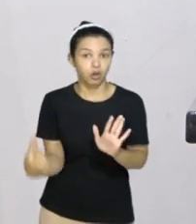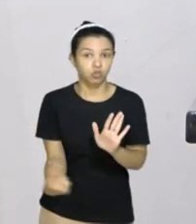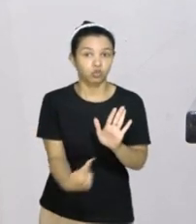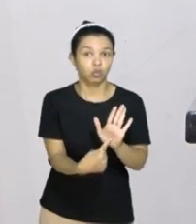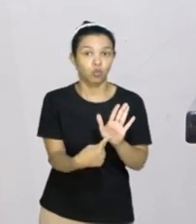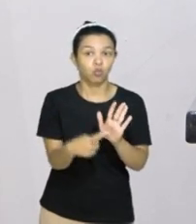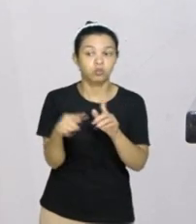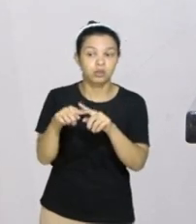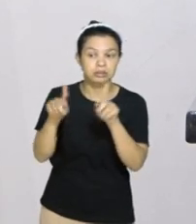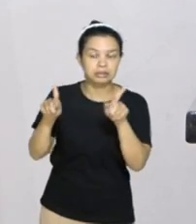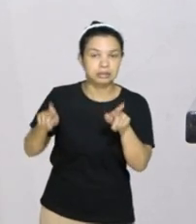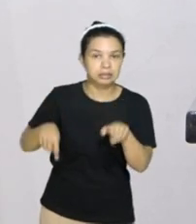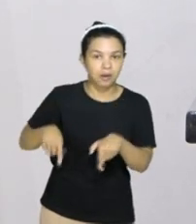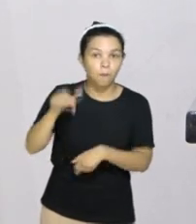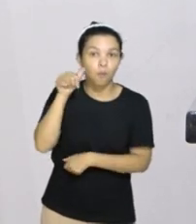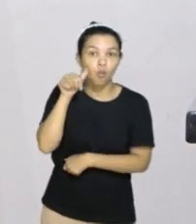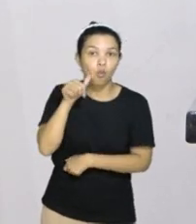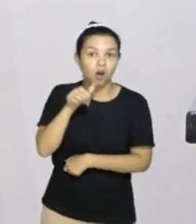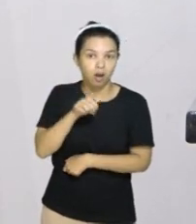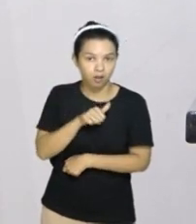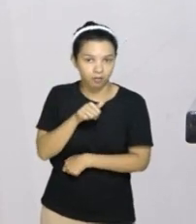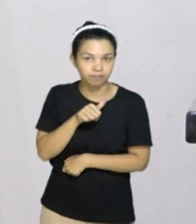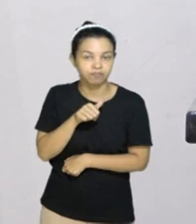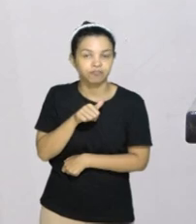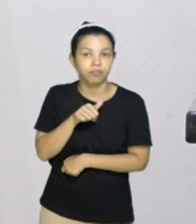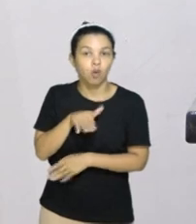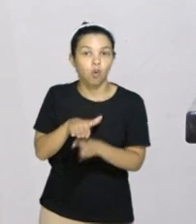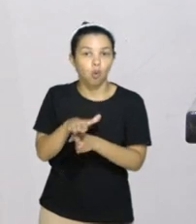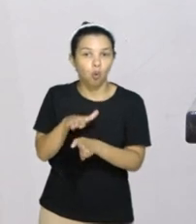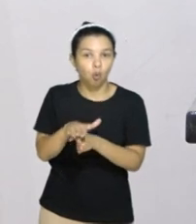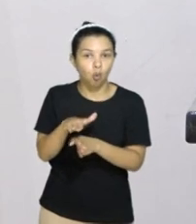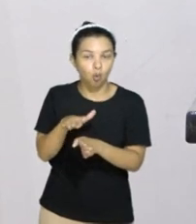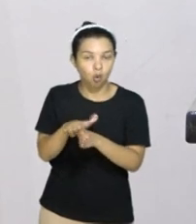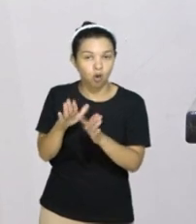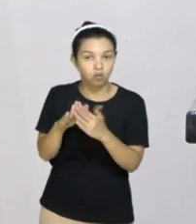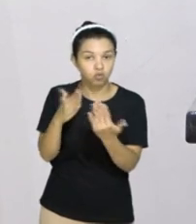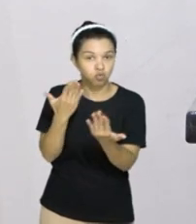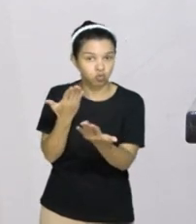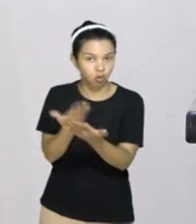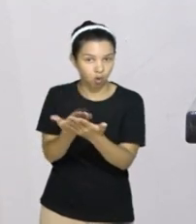orientadora da escola Muquém aqui na cidade de Florianópolis